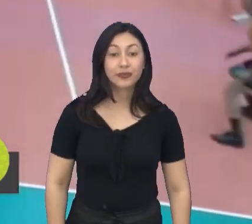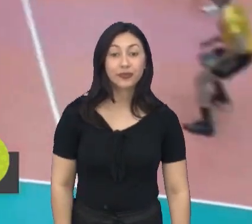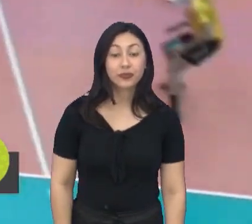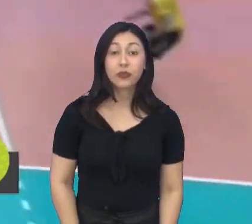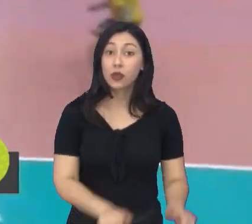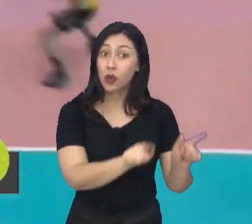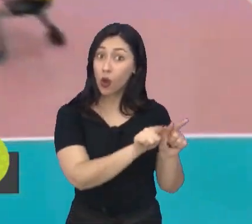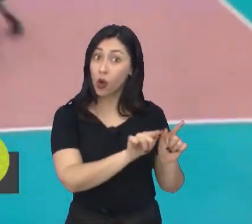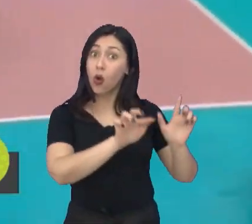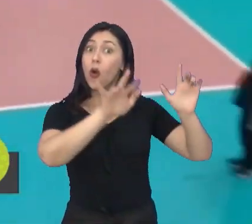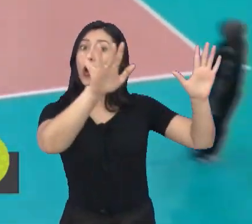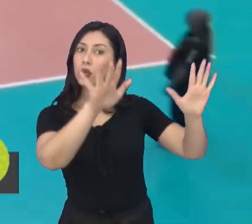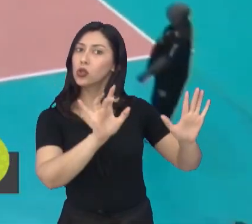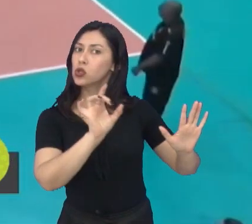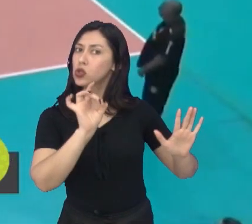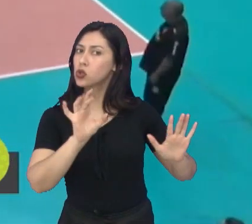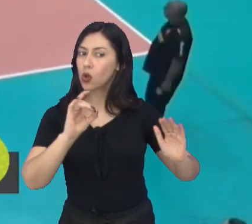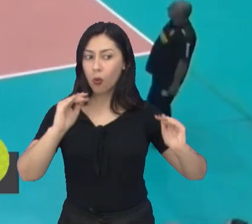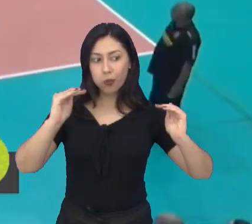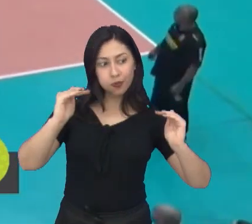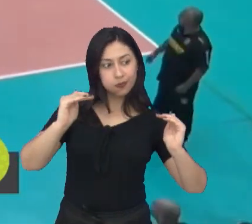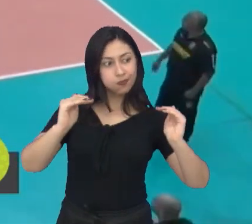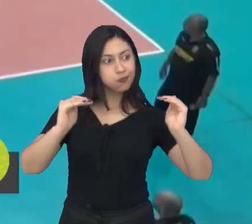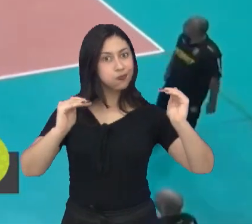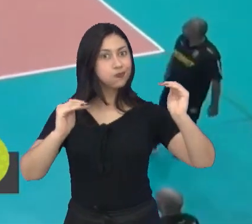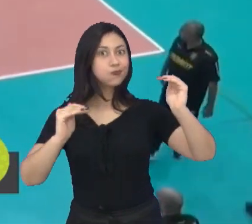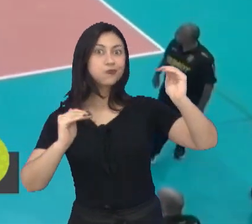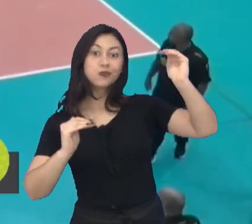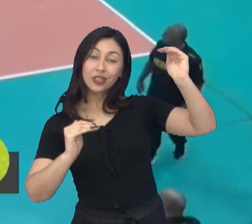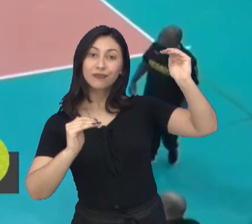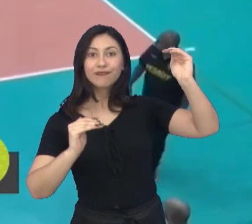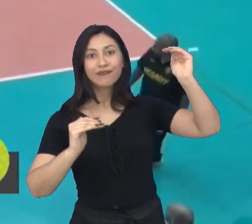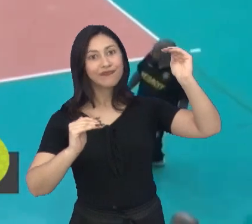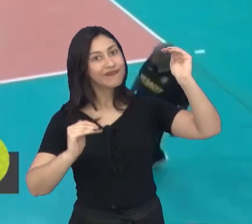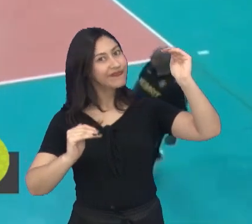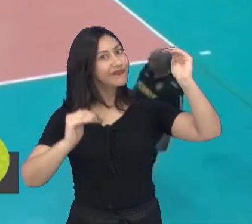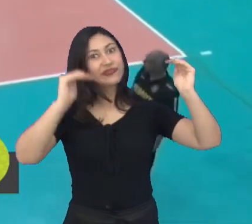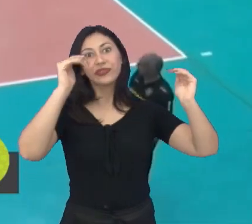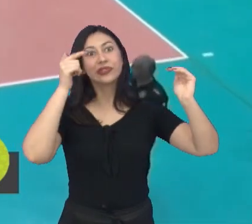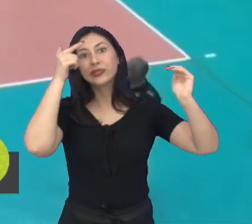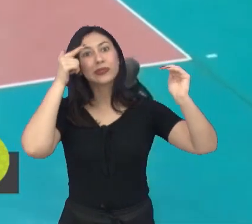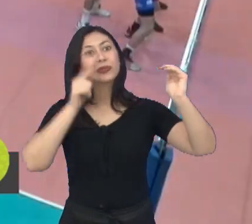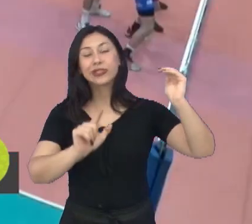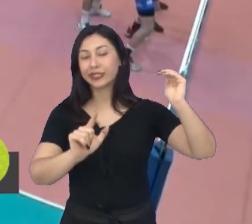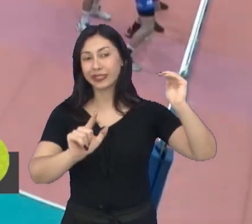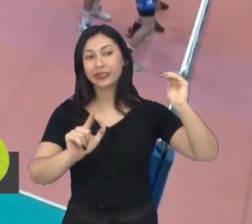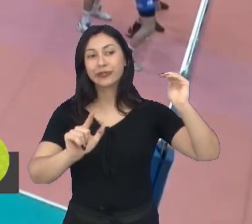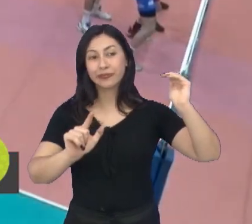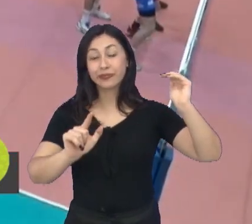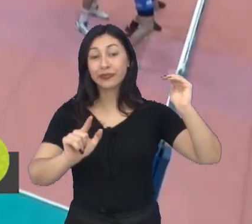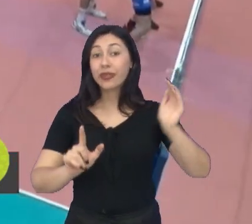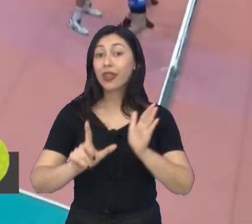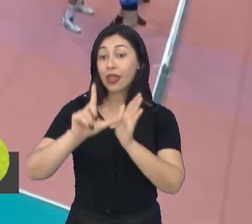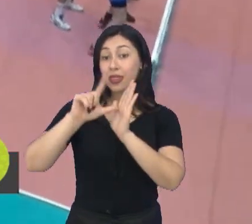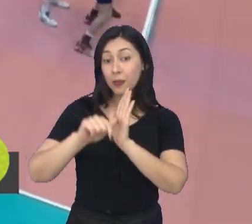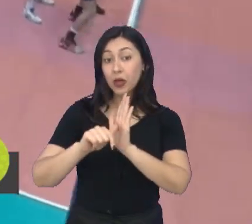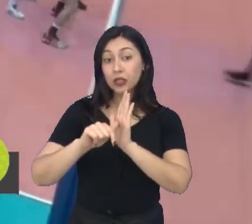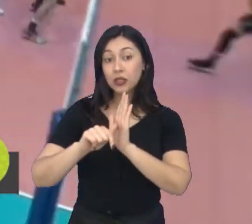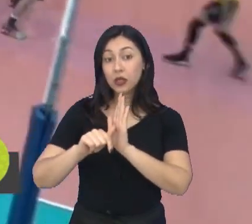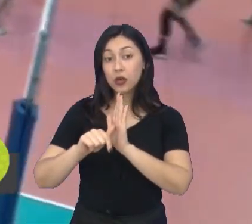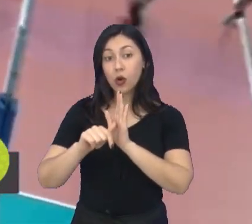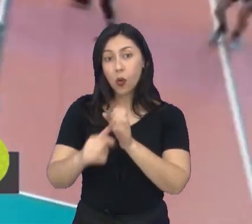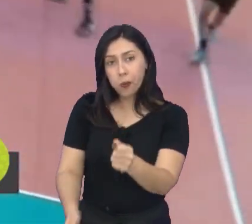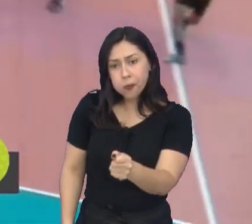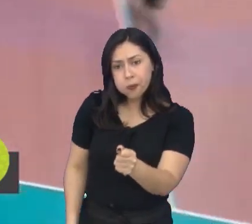o Guarulhos ia só ampliando o marcador, sem a menor chance de reação do São José. Depois do saque-viagem de